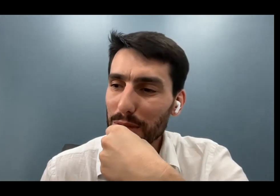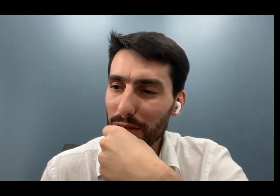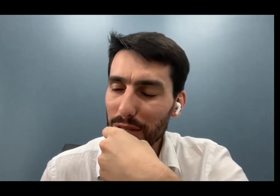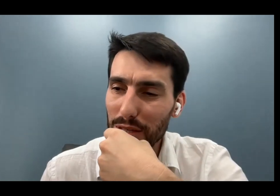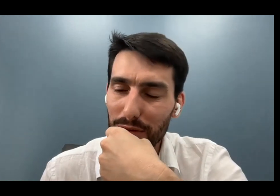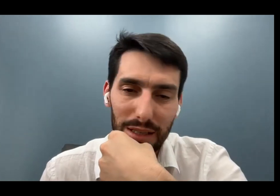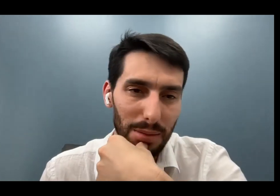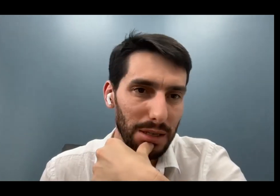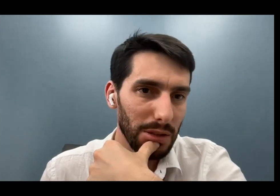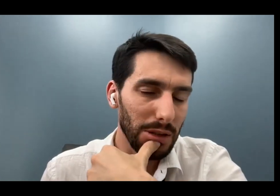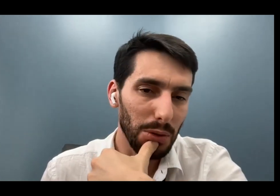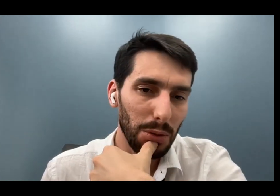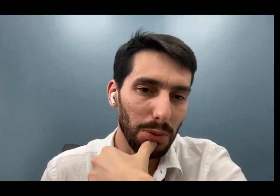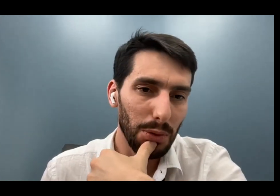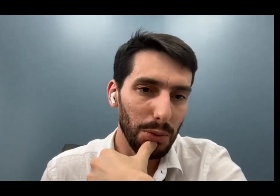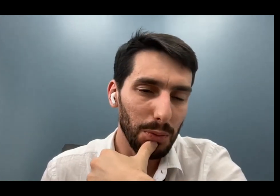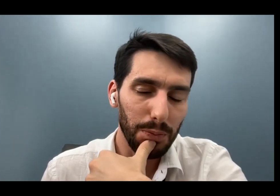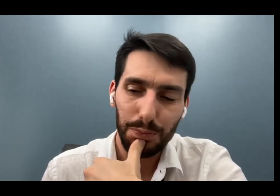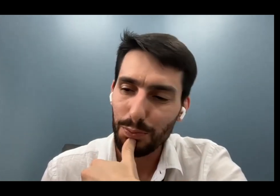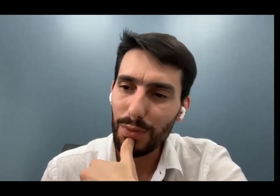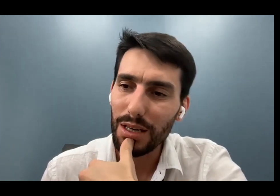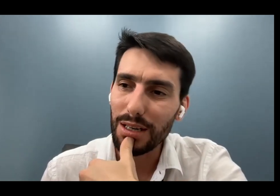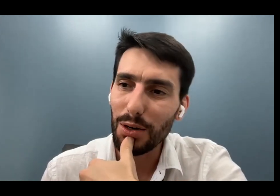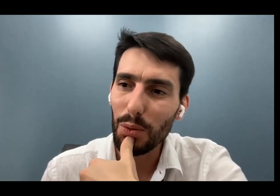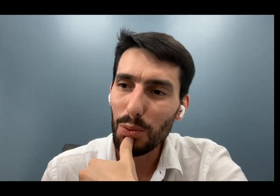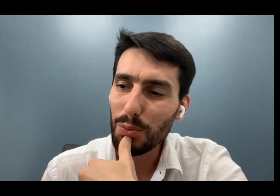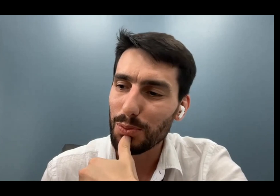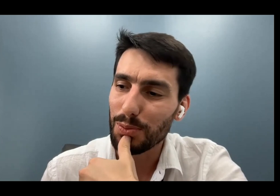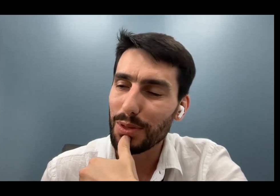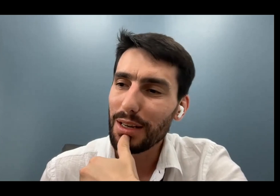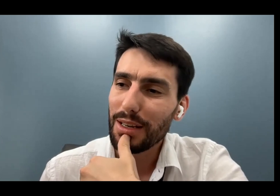endócrinos. Inclusive, a gente vem trabalhando aqui no grupo com